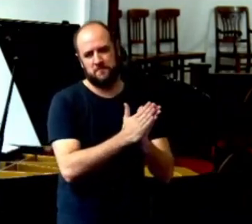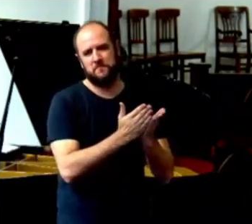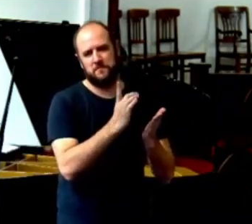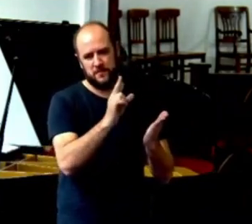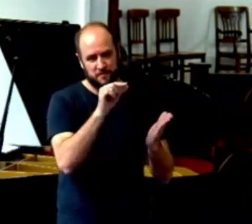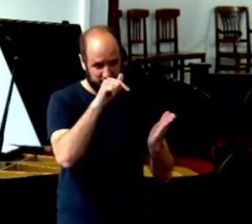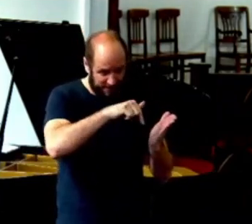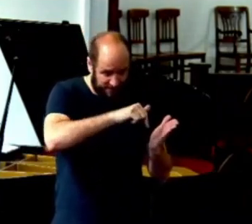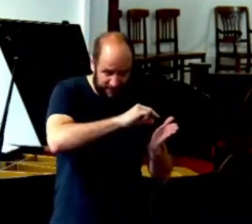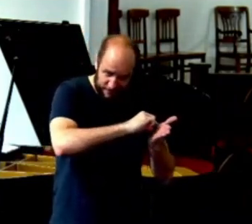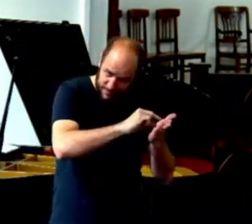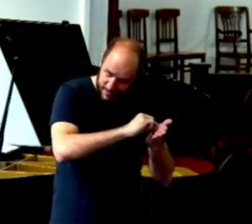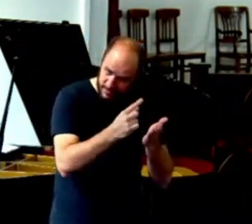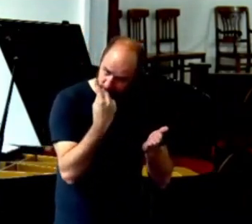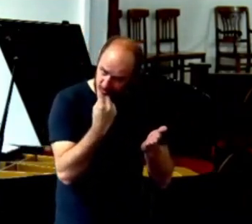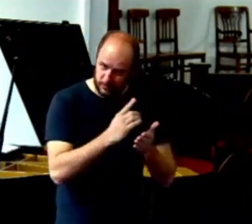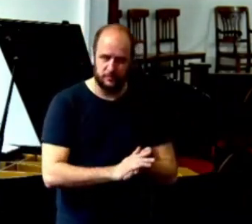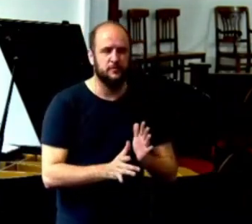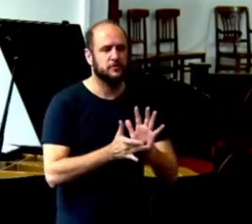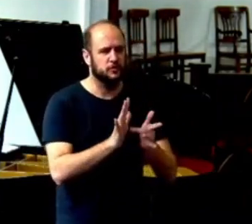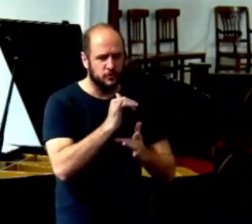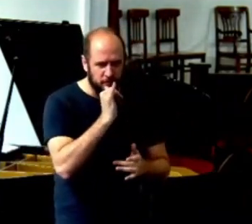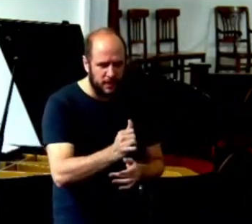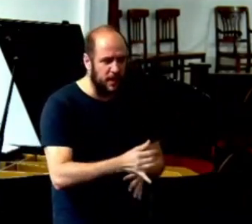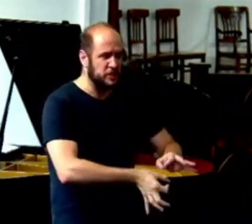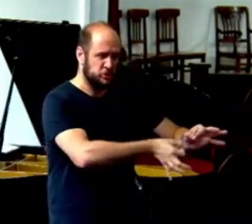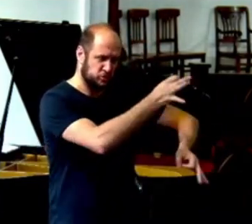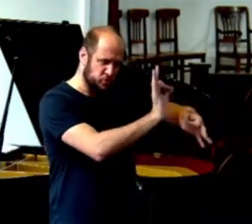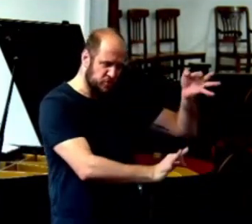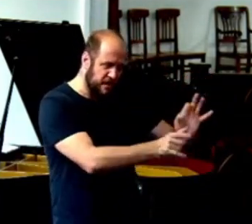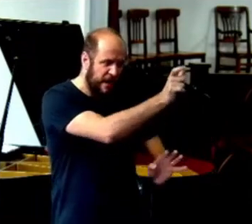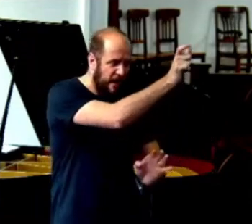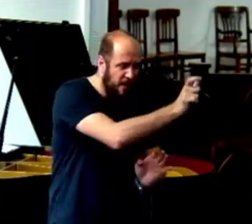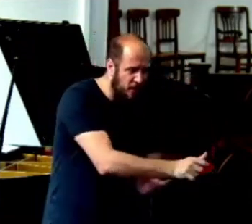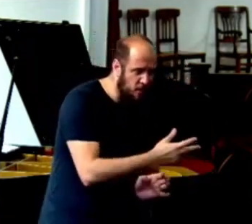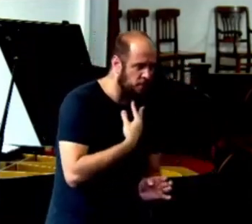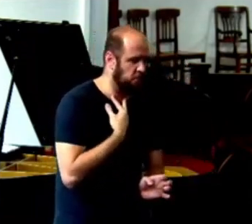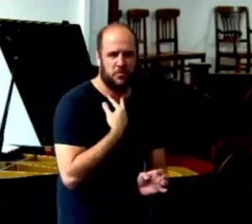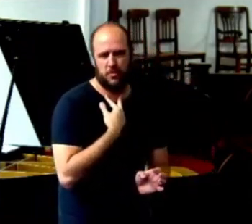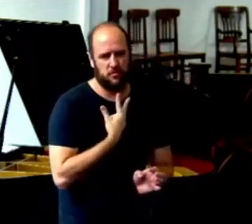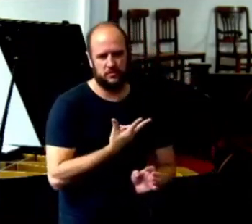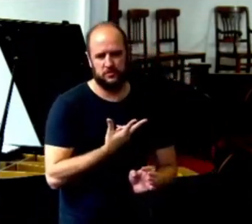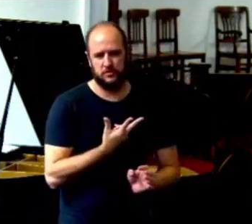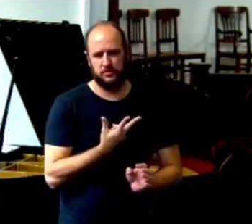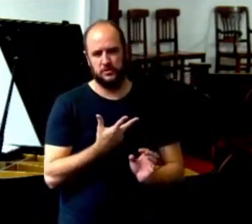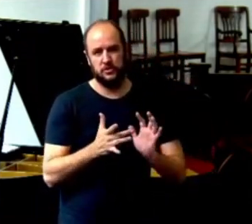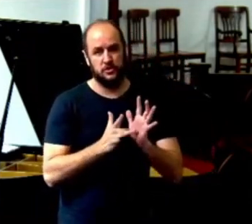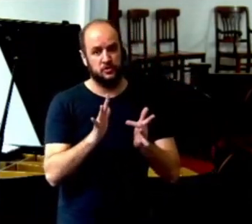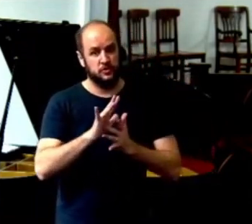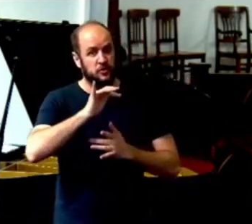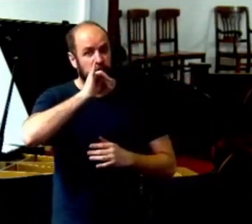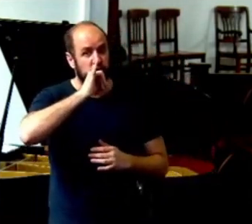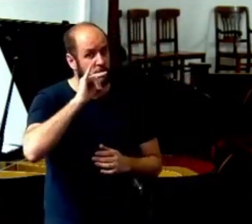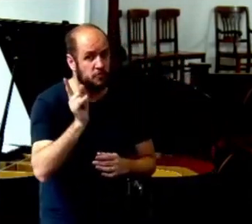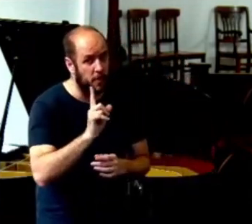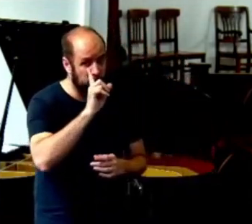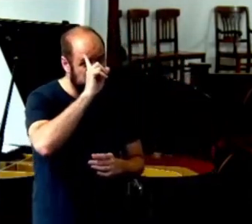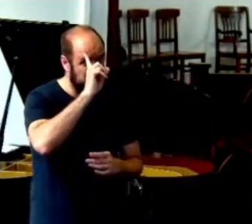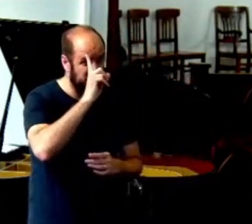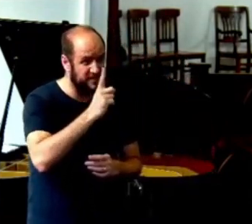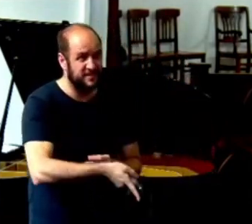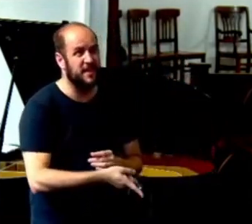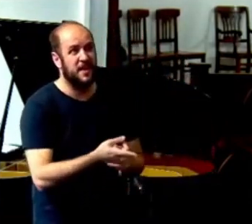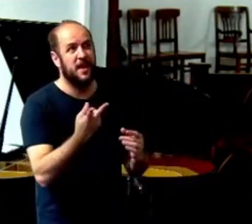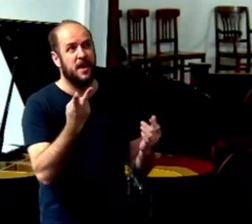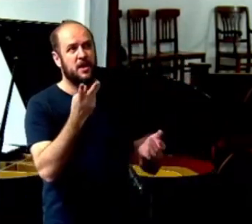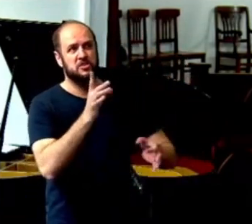no versículo de número 1. Quando ele diz, não julguem, ele não está comandando os seus discípulos